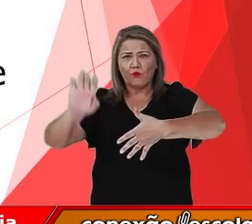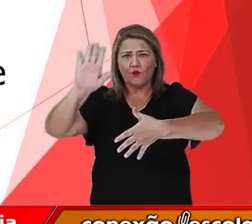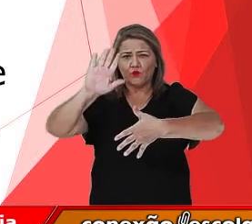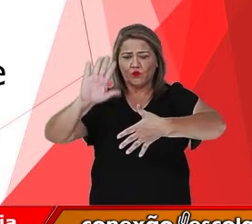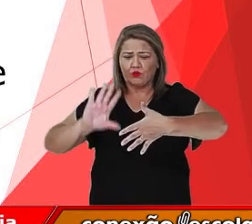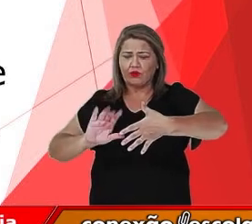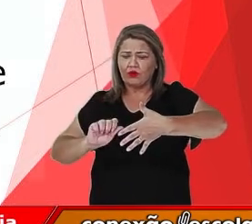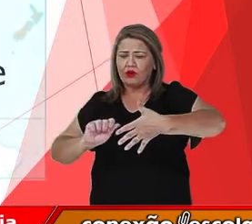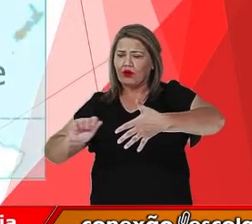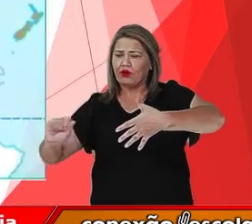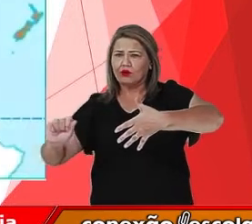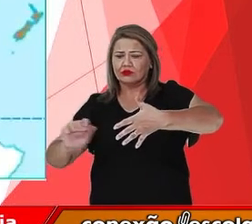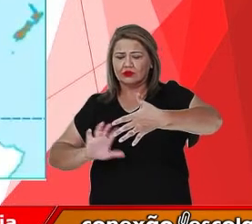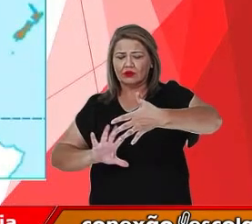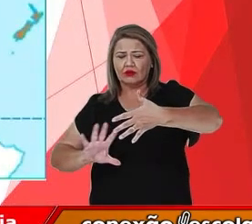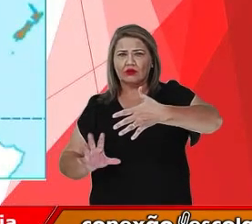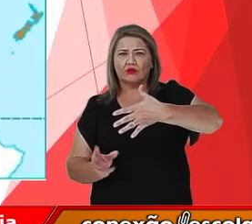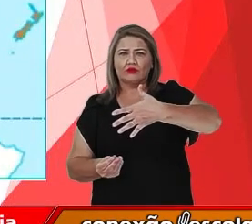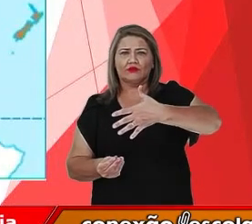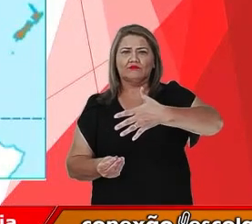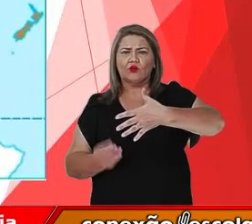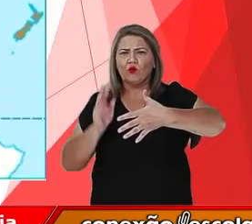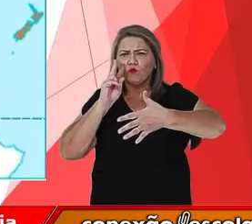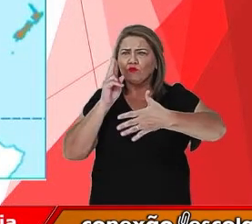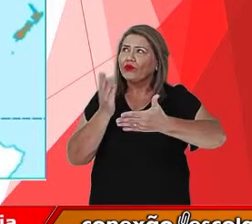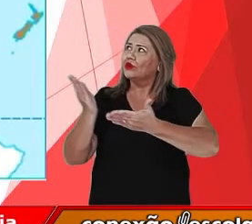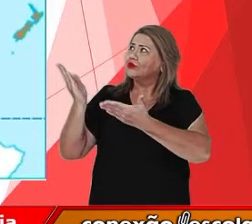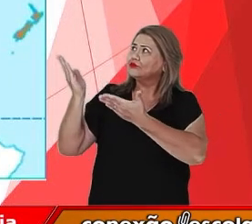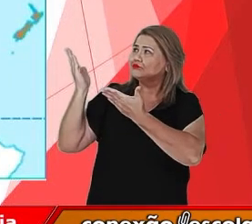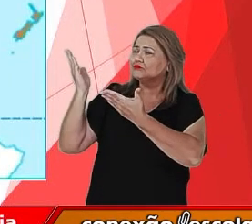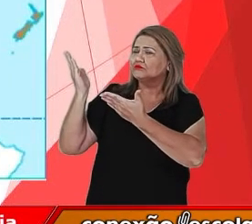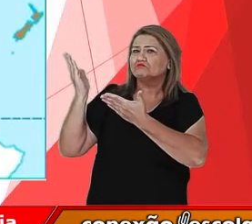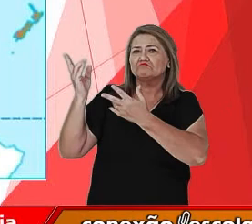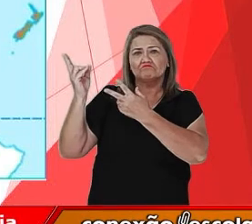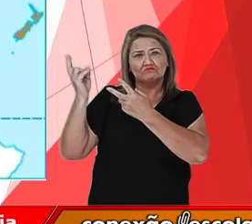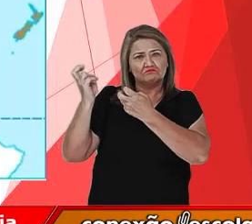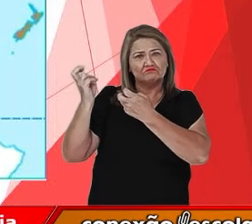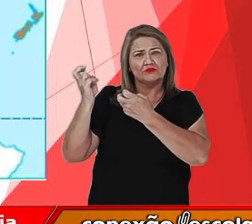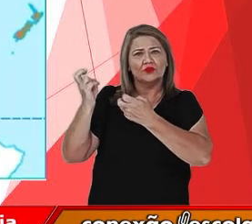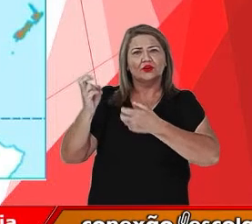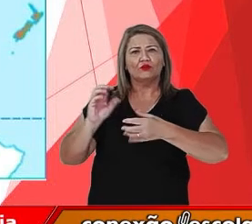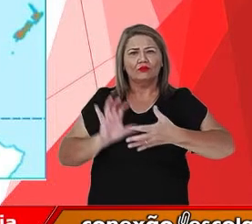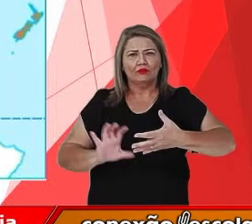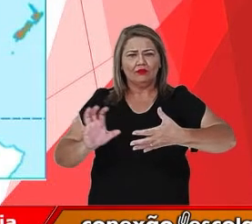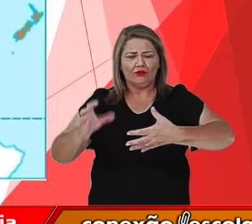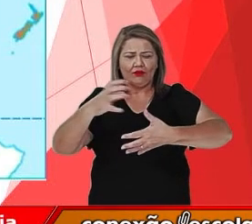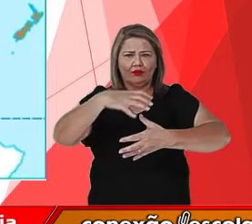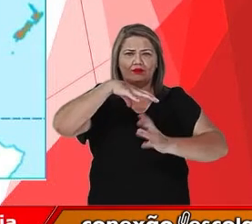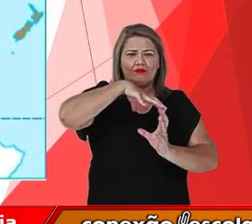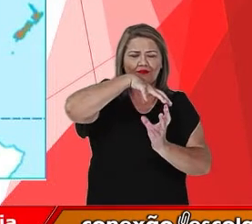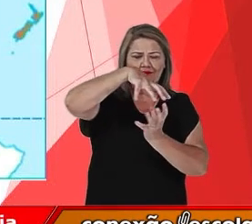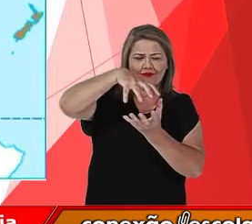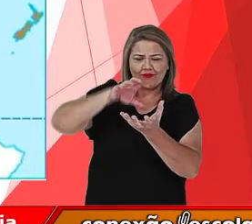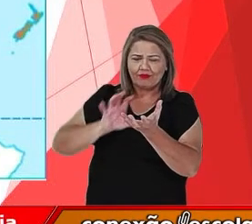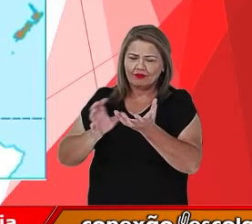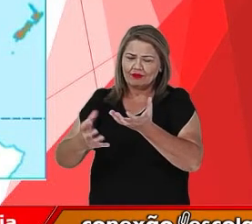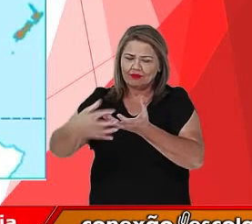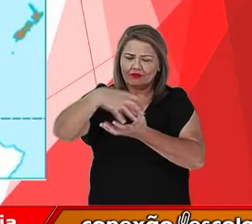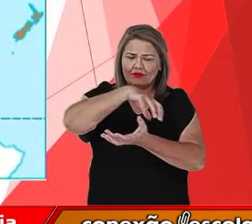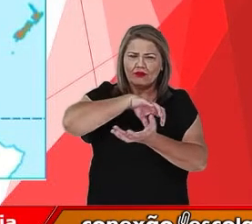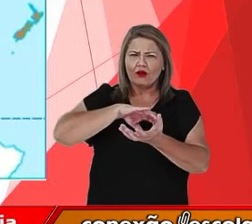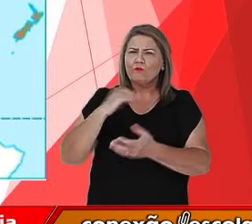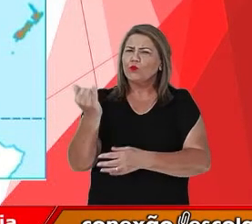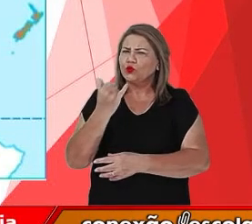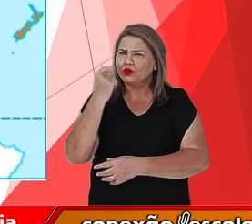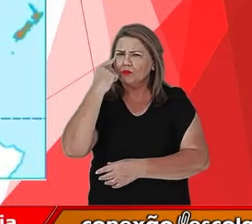euro-afro-asiático. Olha o mapinha aí para que vocês possam ver essa divisão. É importante lembrar que existe